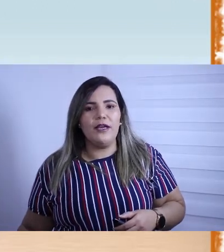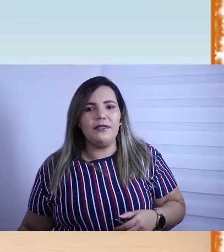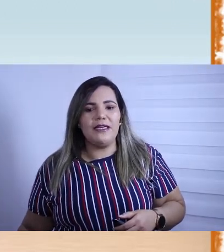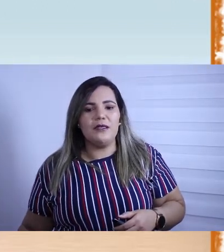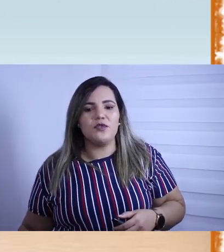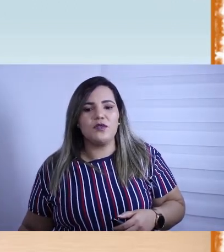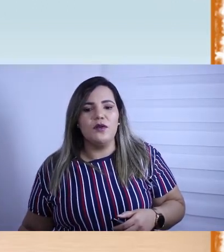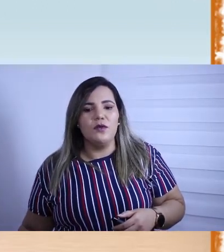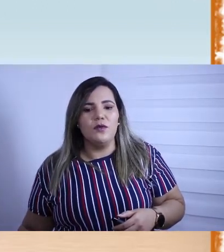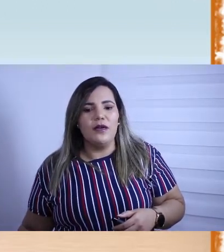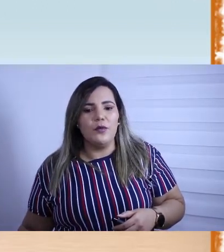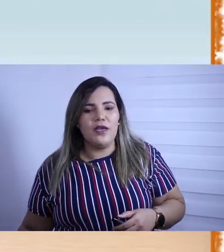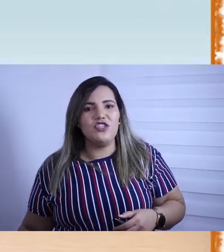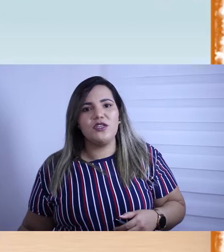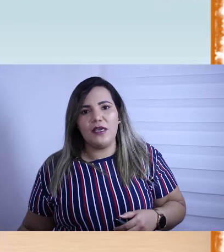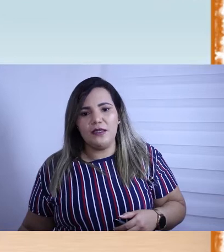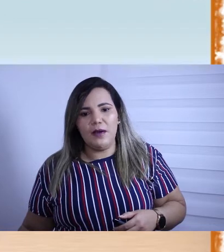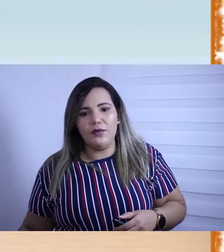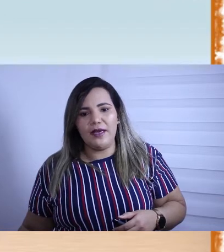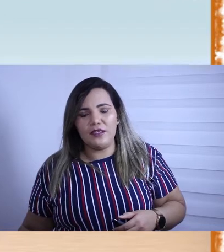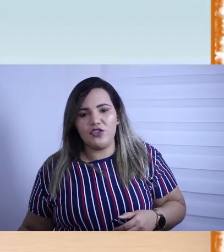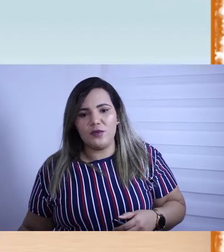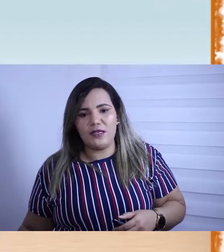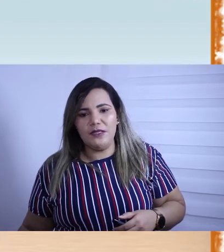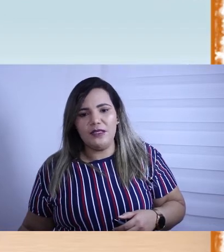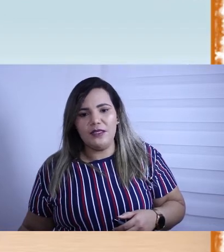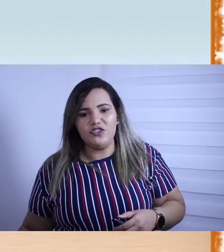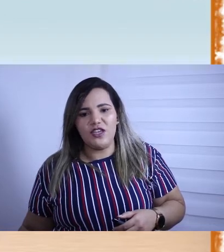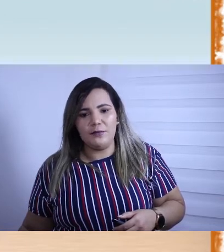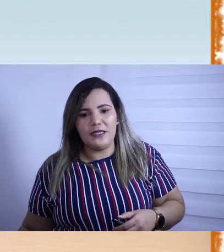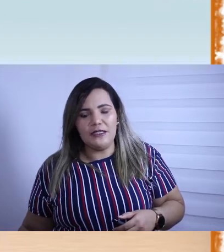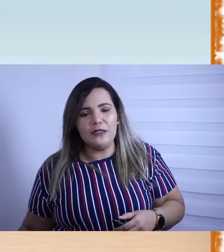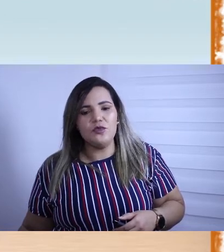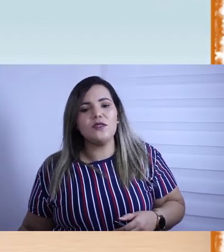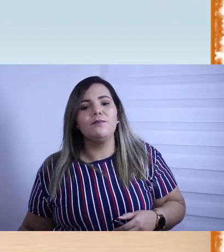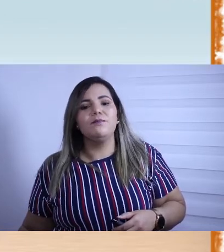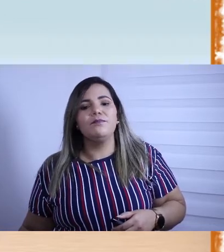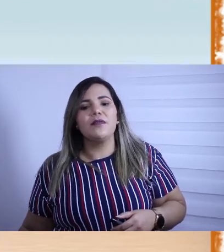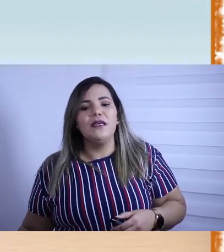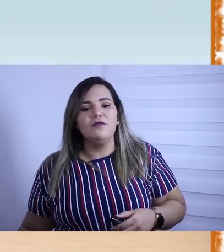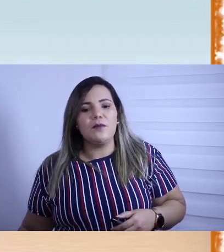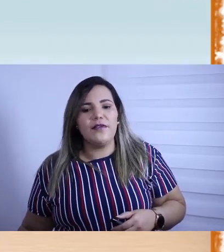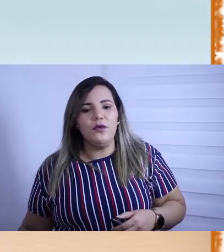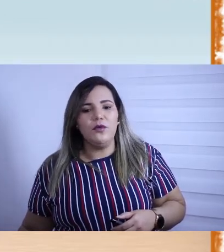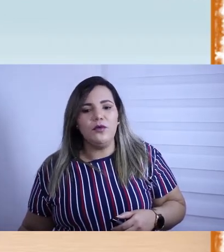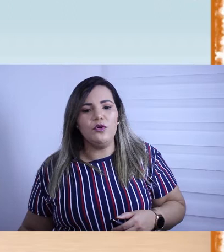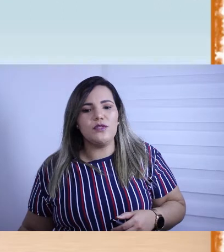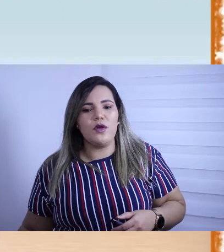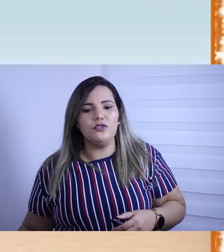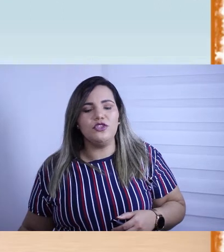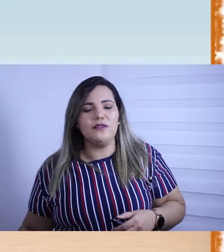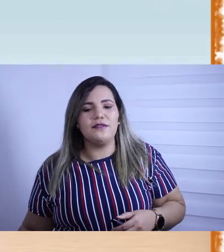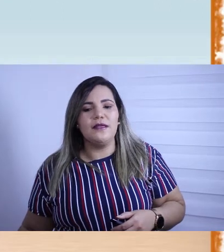vamos ver qual eliminaremos o et que animal né aqui nós temos a menina só eliminaremos vamos